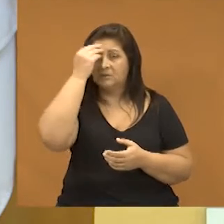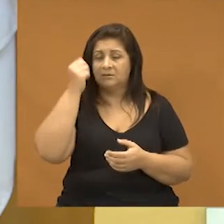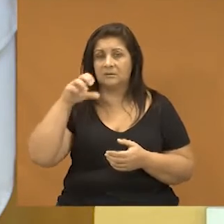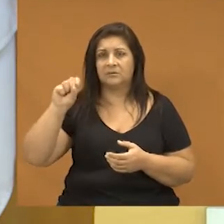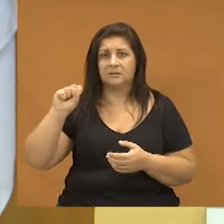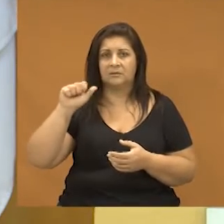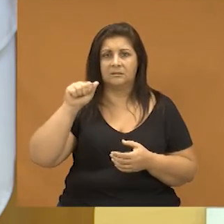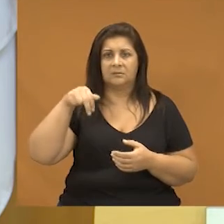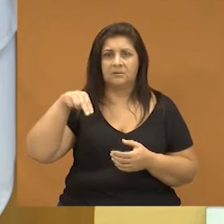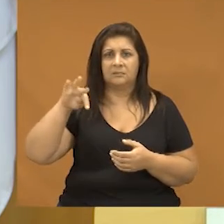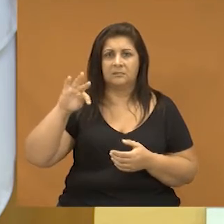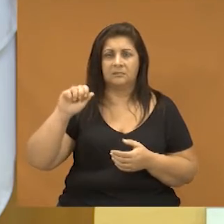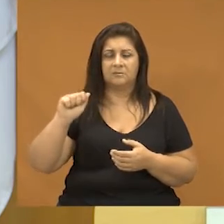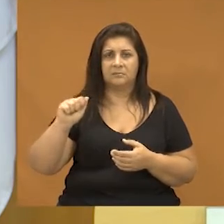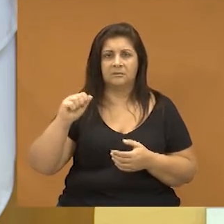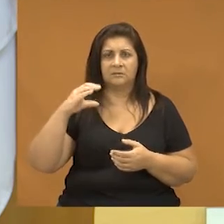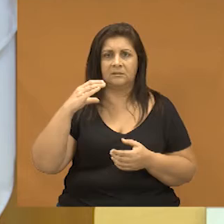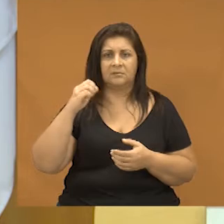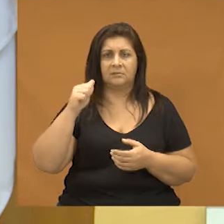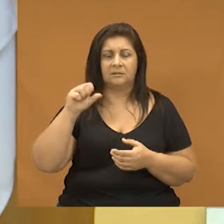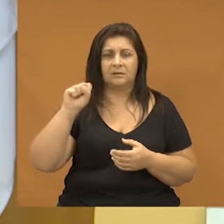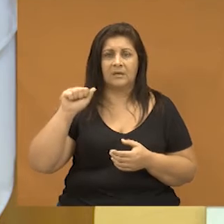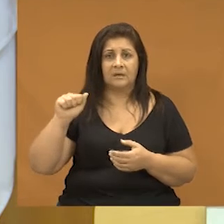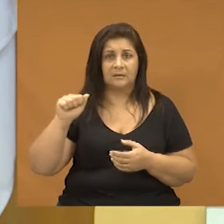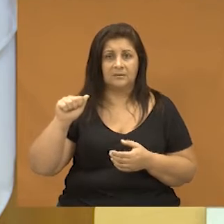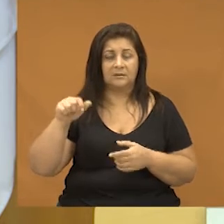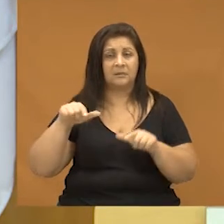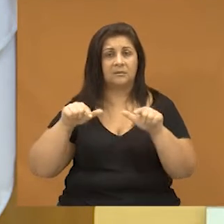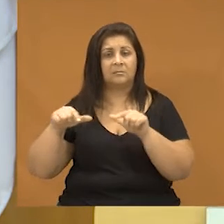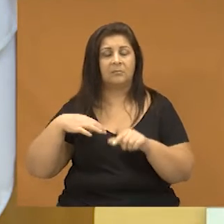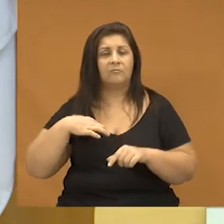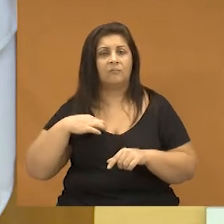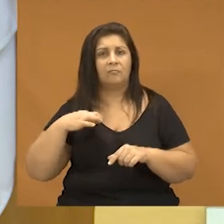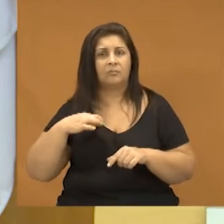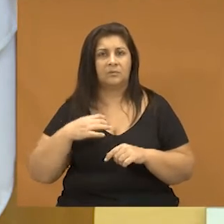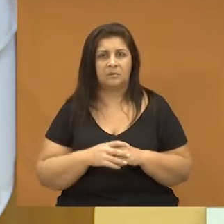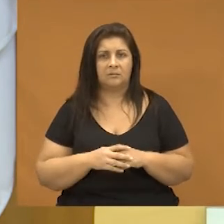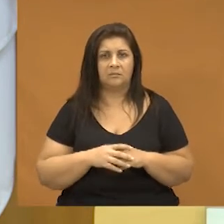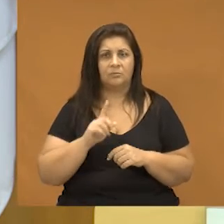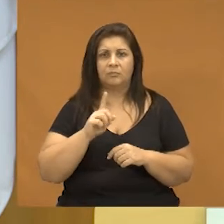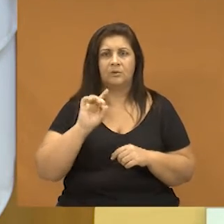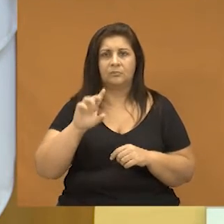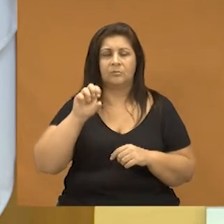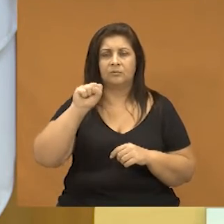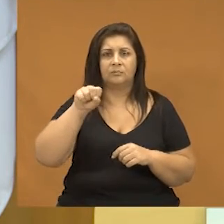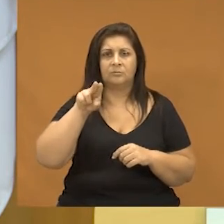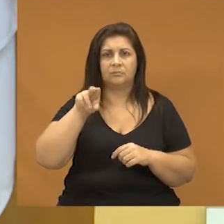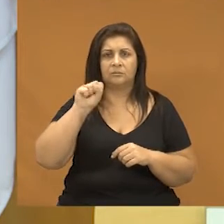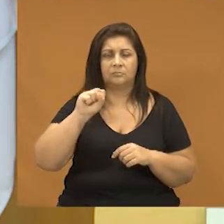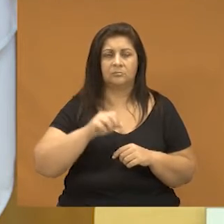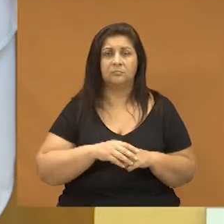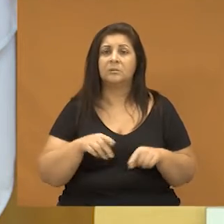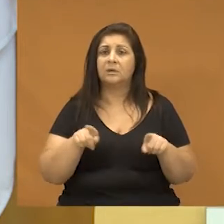entidade filantrópica que está sob intervenção, e a Santa Casa não é só SUS. A Santa Casa também